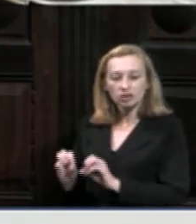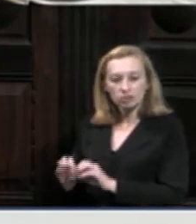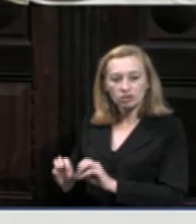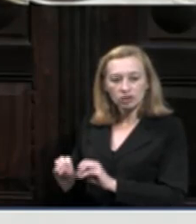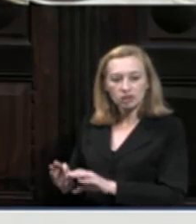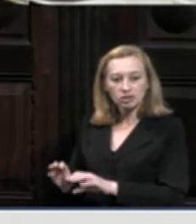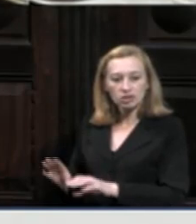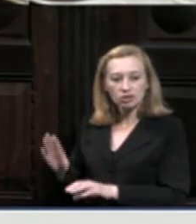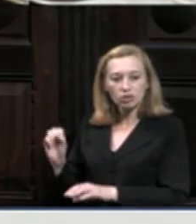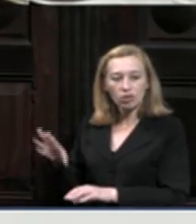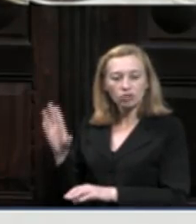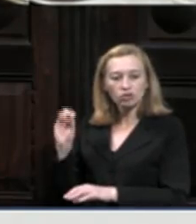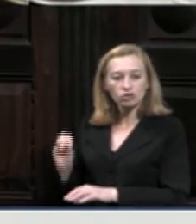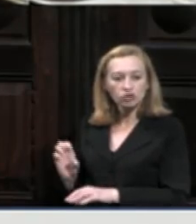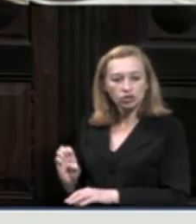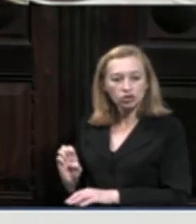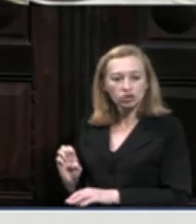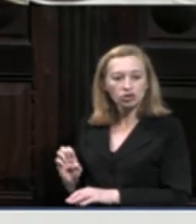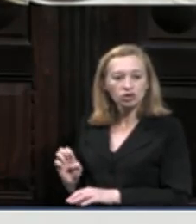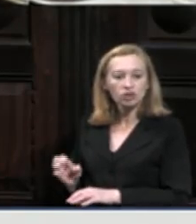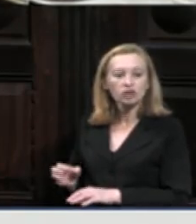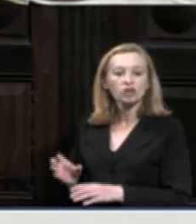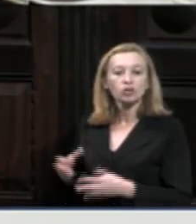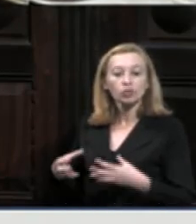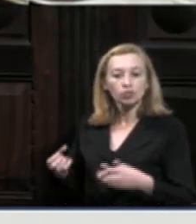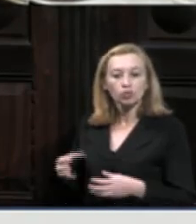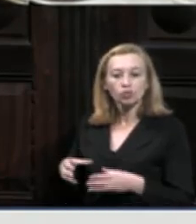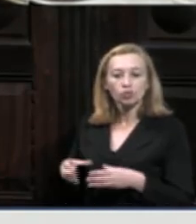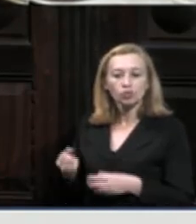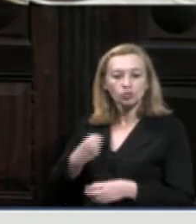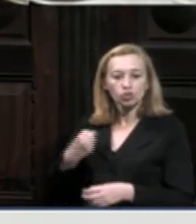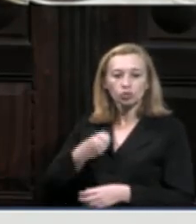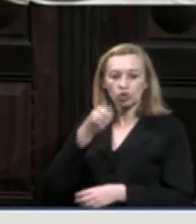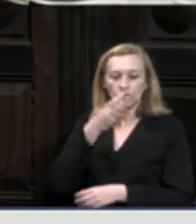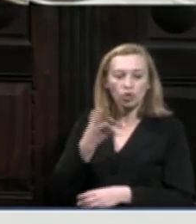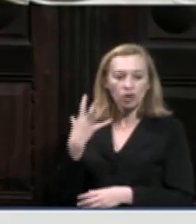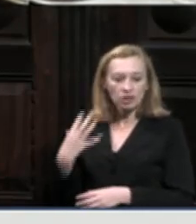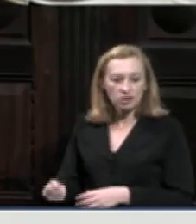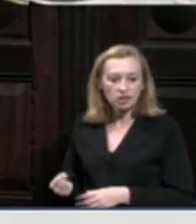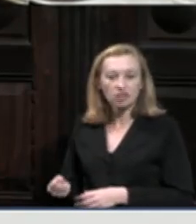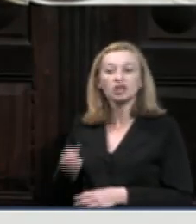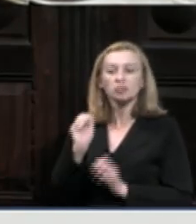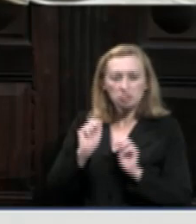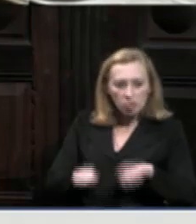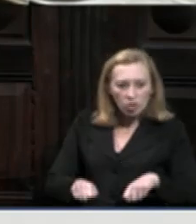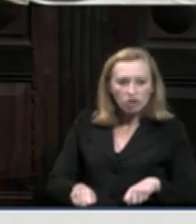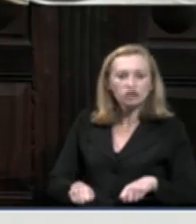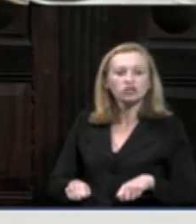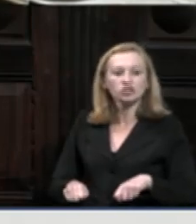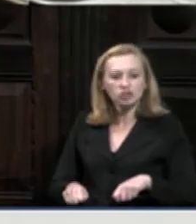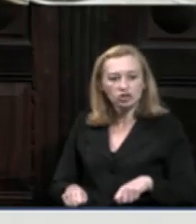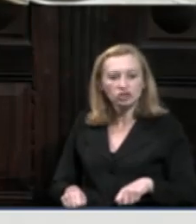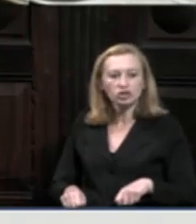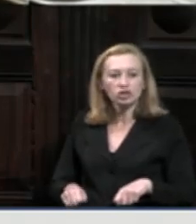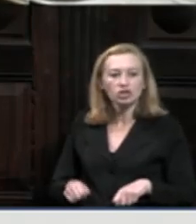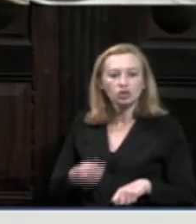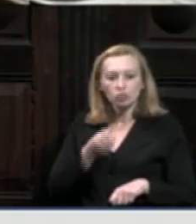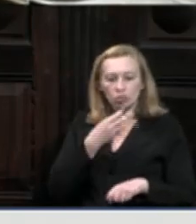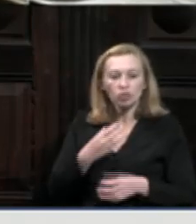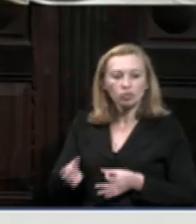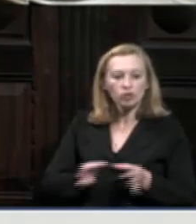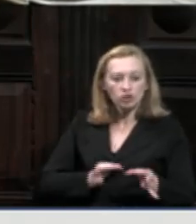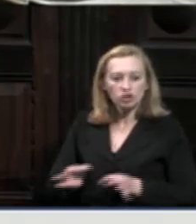houve parecer unânime favorável ao projeto, o que significa que a Comissão de Educação entende o projeto